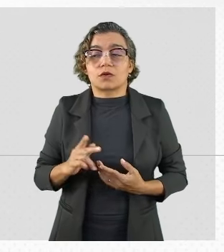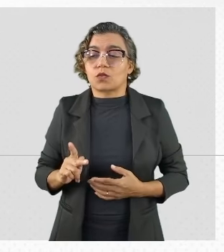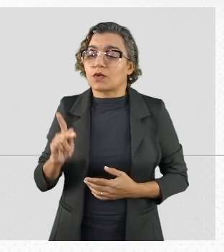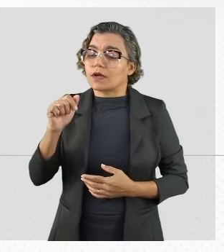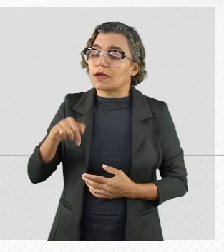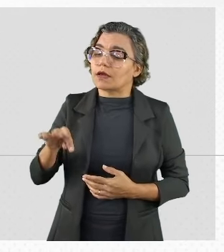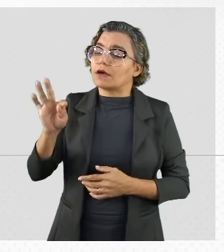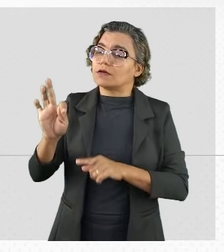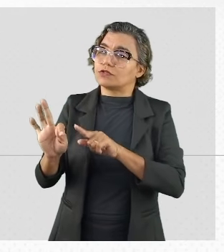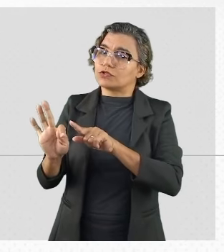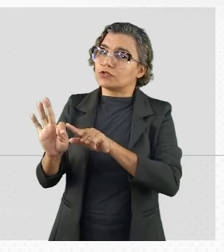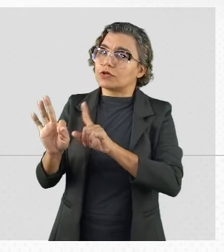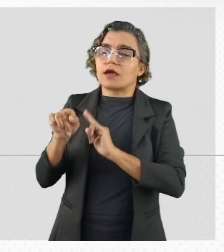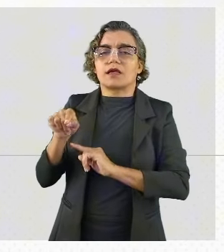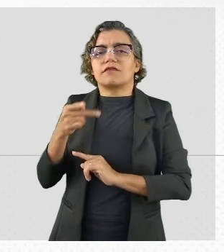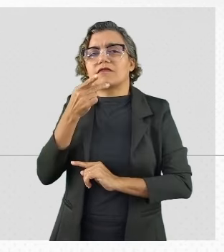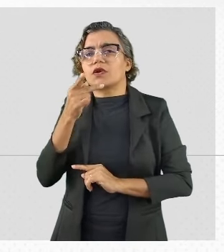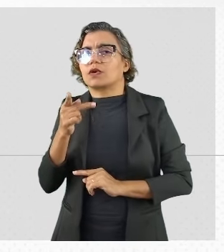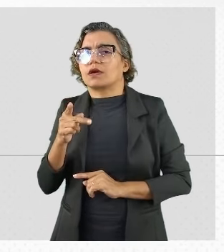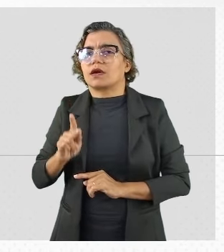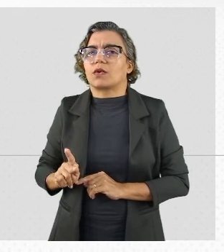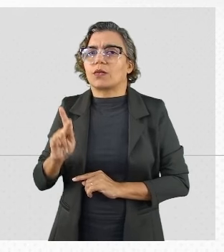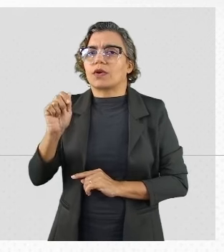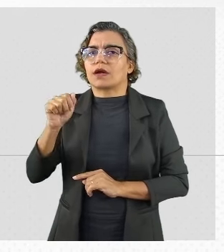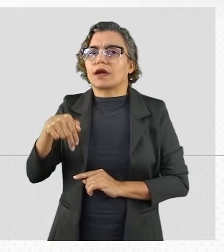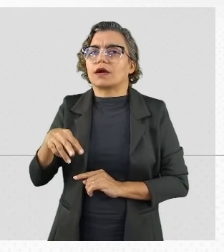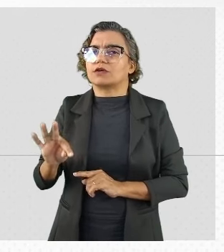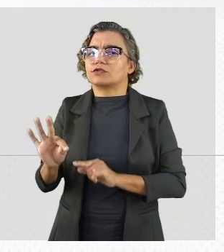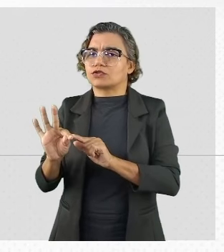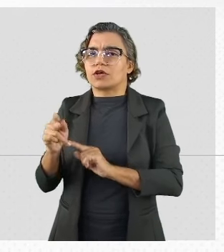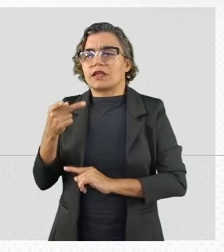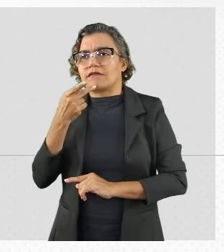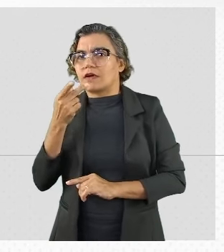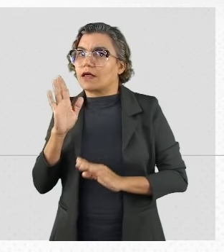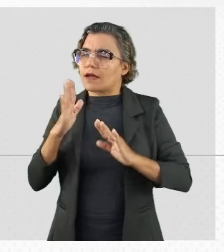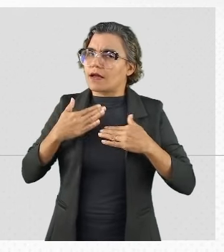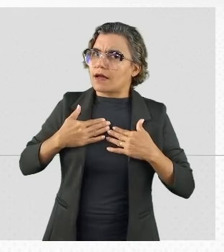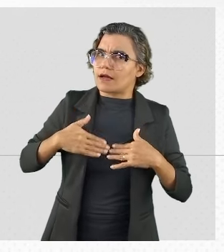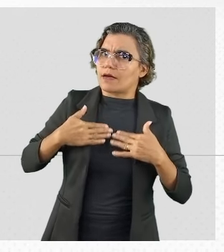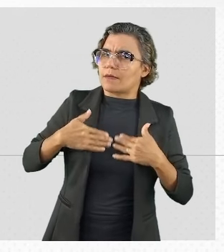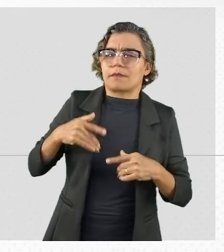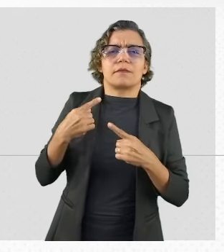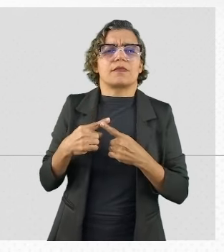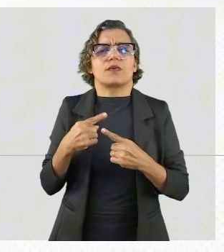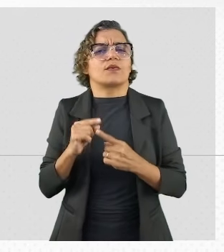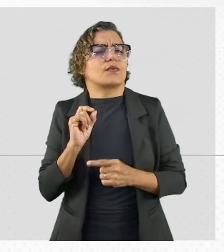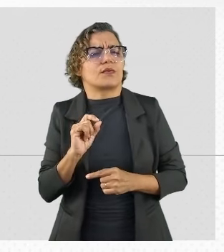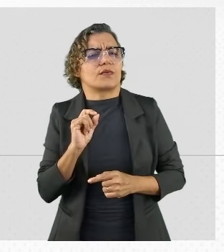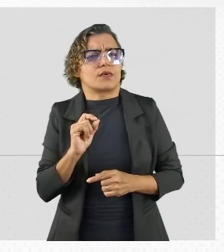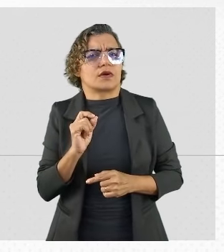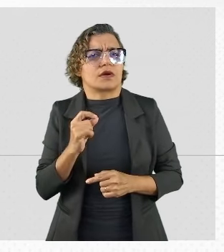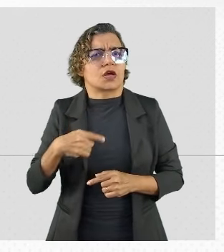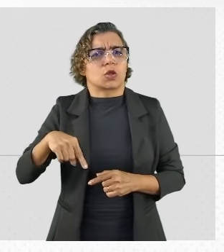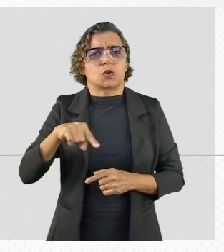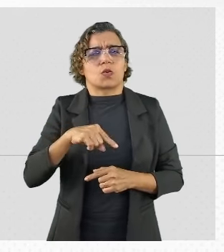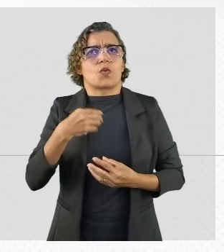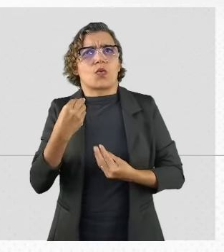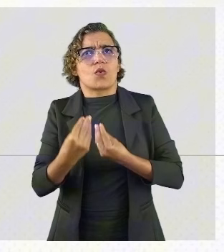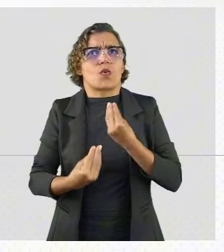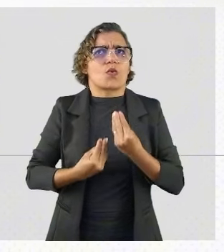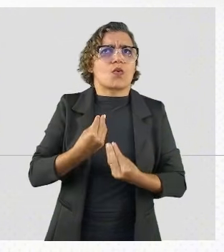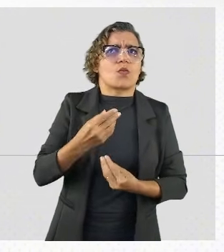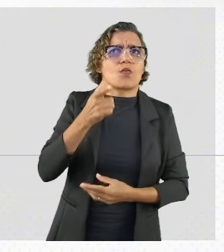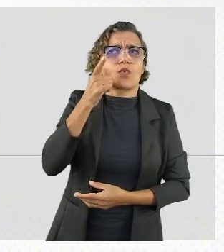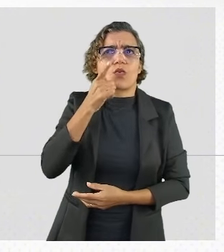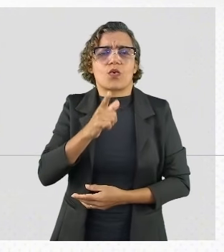dizer o seguinte, galera, vamos com calma. Por quê? Porque a gente não tem como dar conta